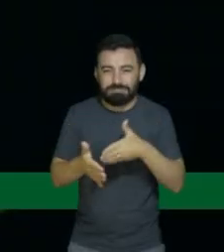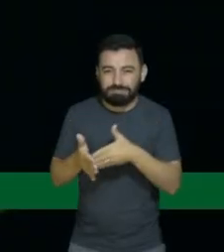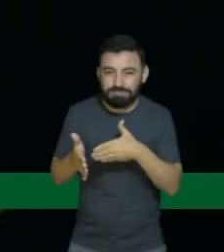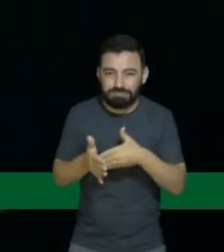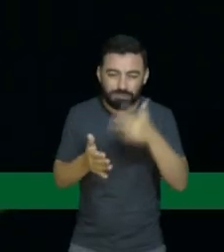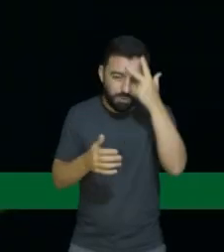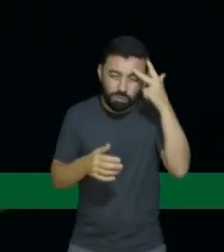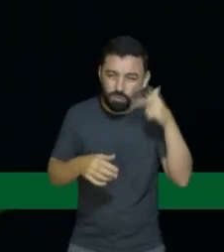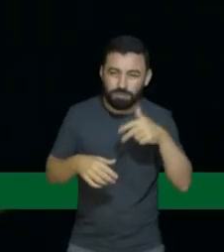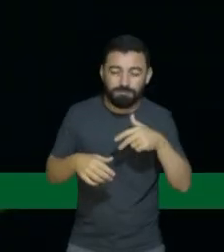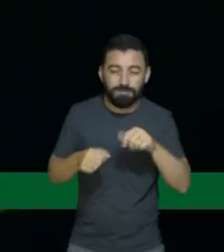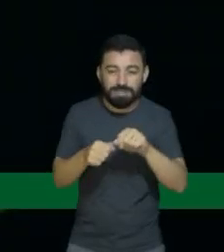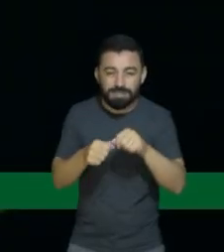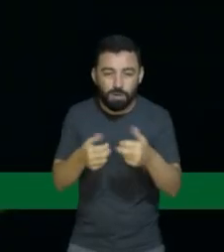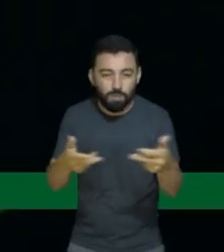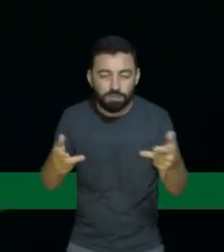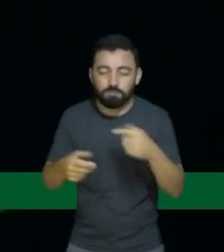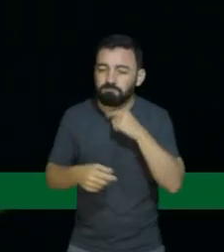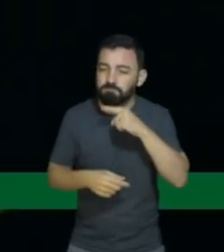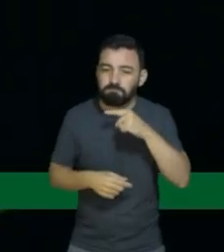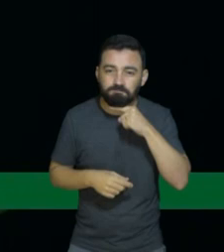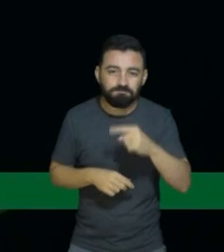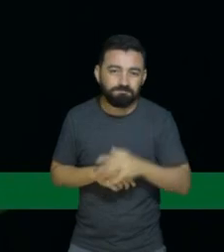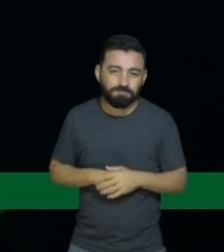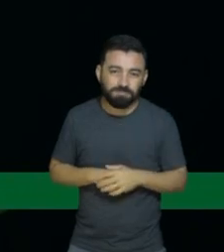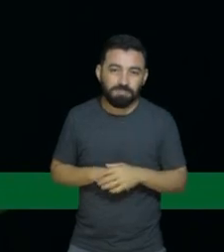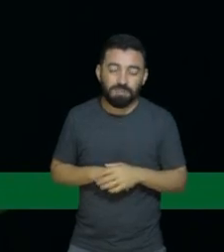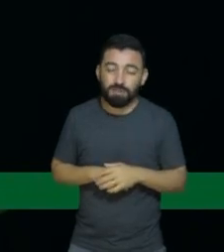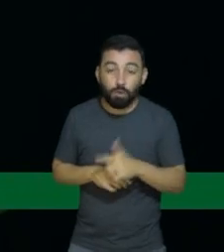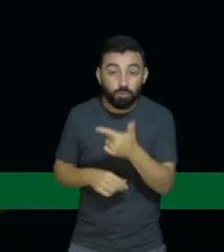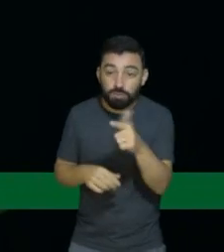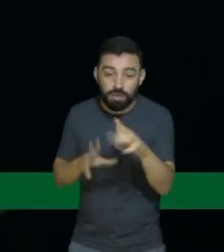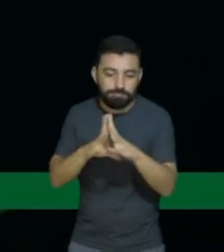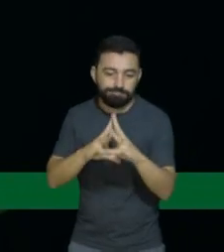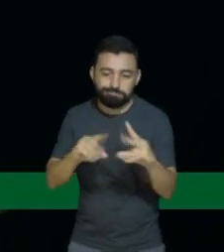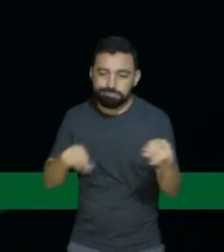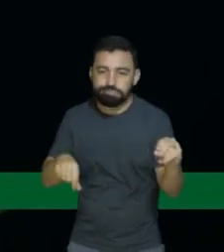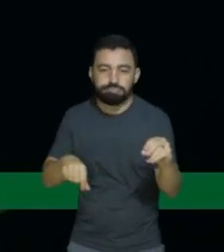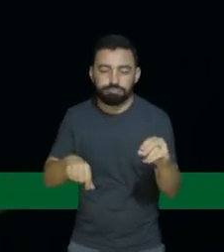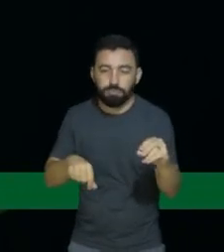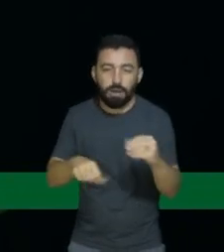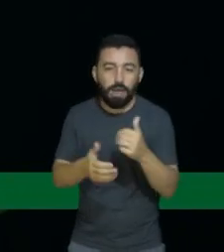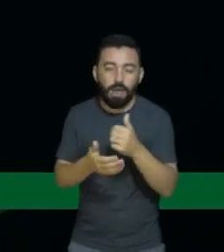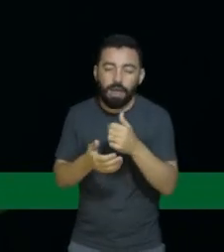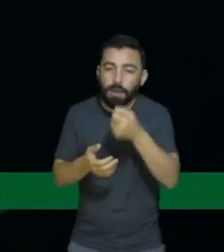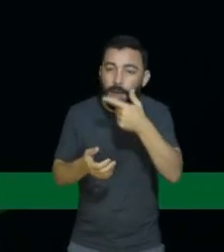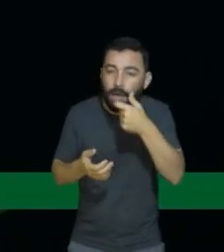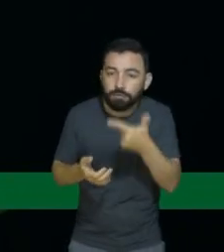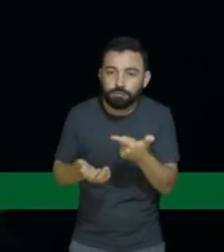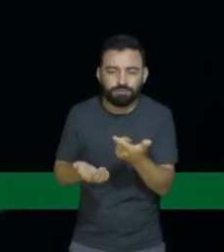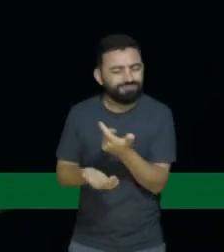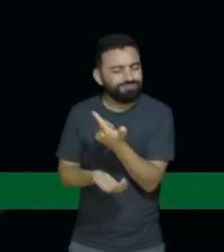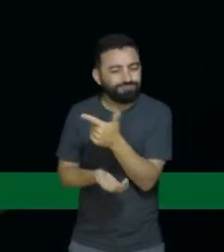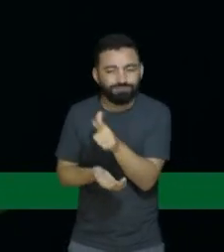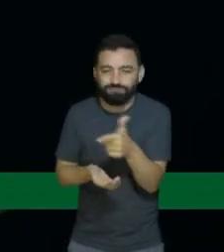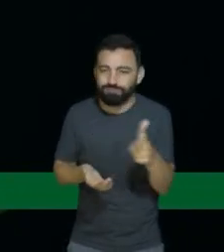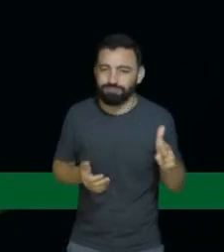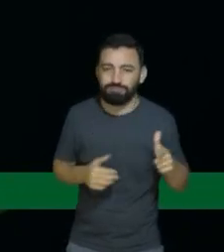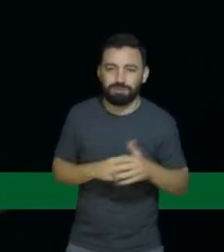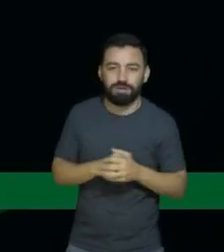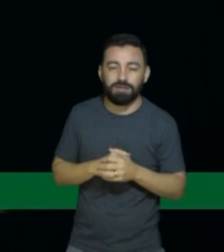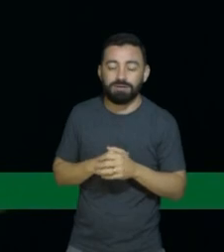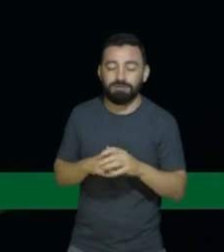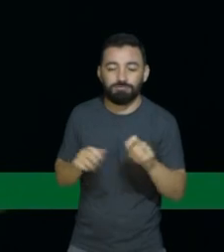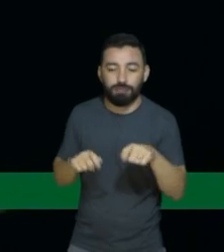dos pacientes ainda não existe cura tampouco um medicamento eficaz que